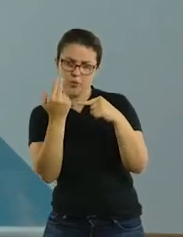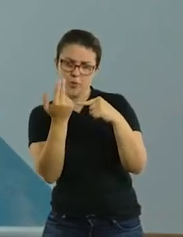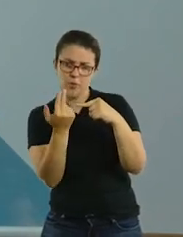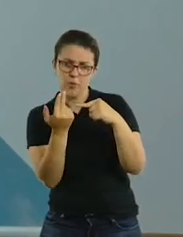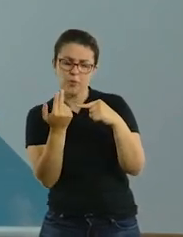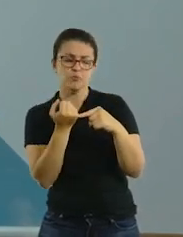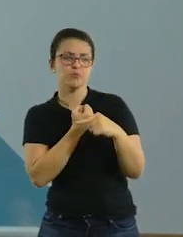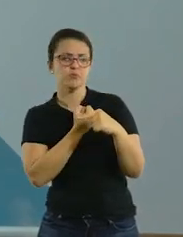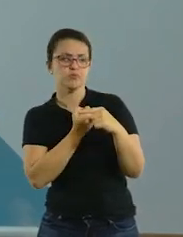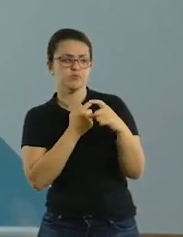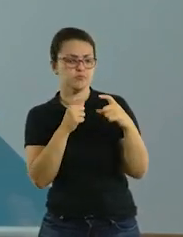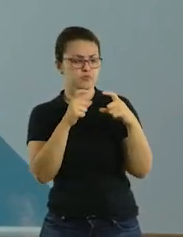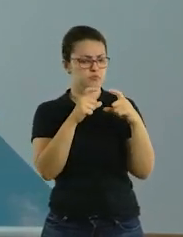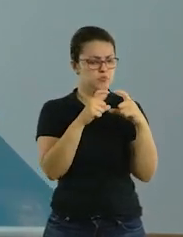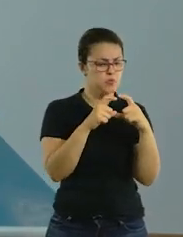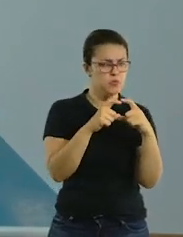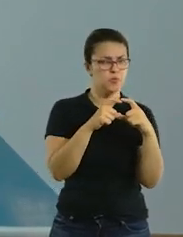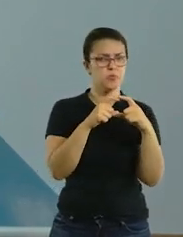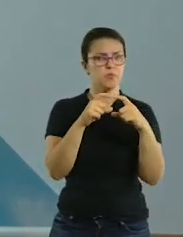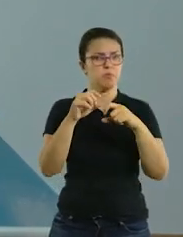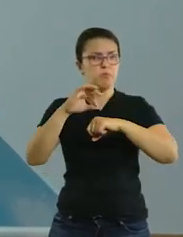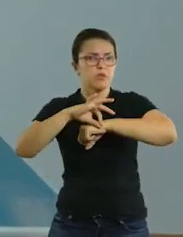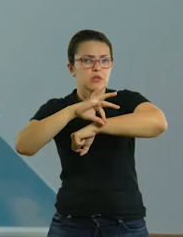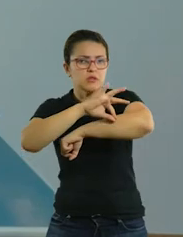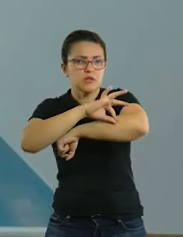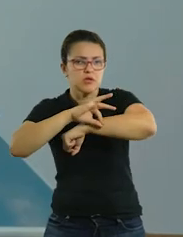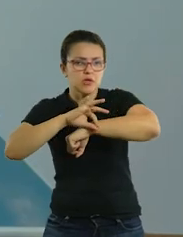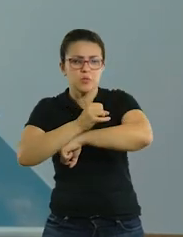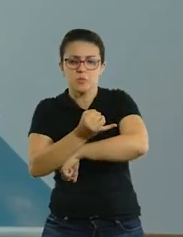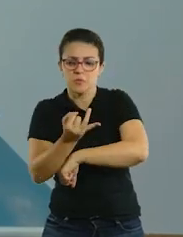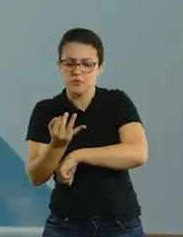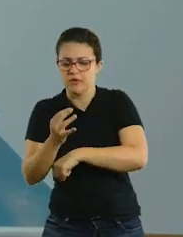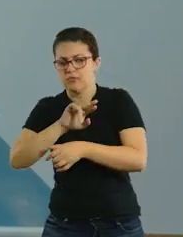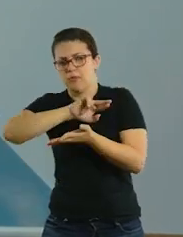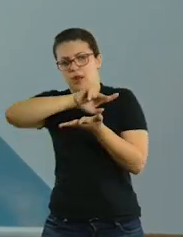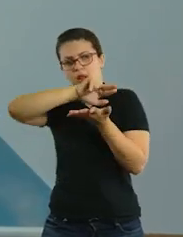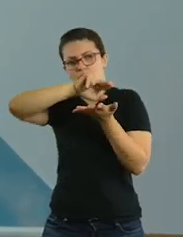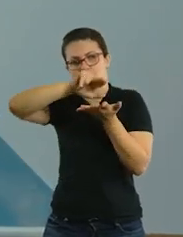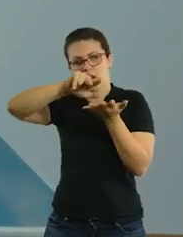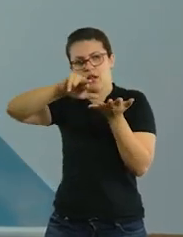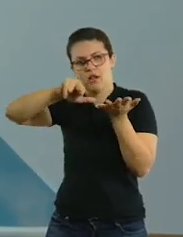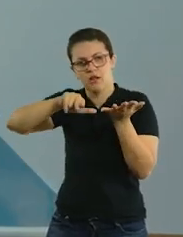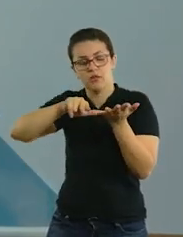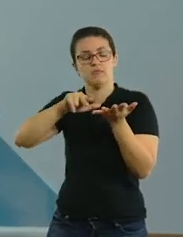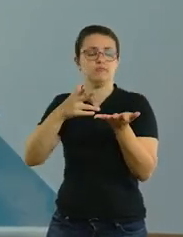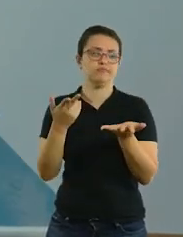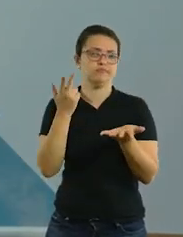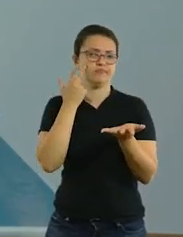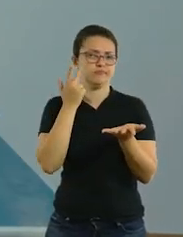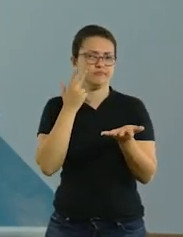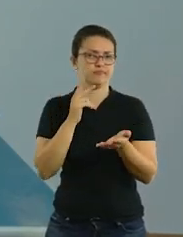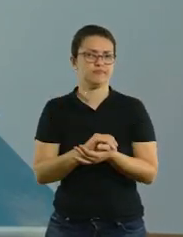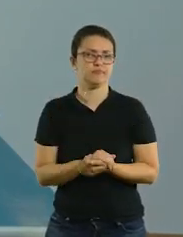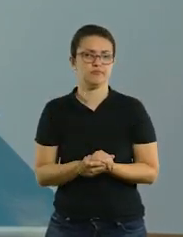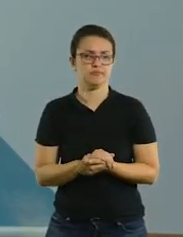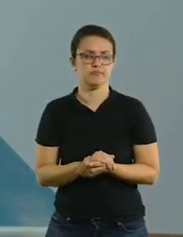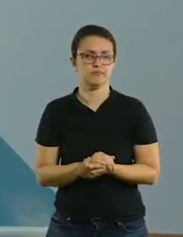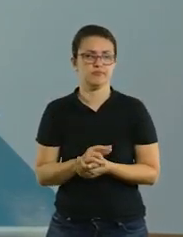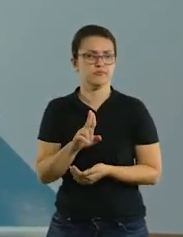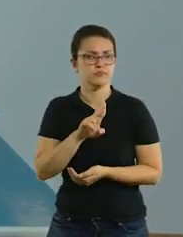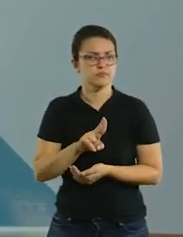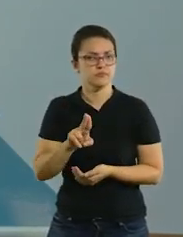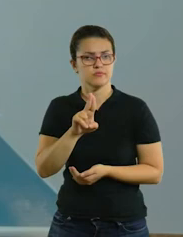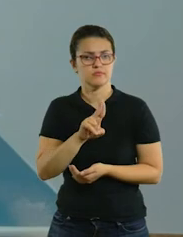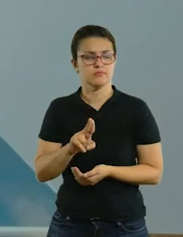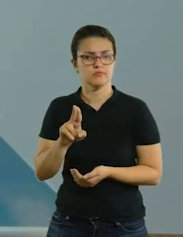iguais de um número, de uma medida, de quantidades, entre outros. E é muito comum a gente utilizar